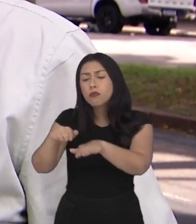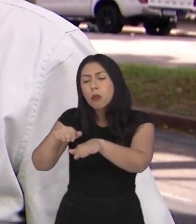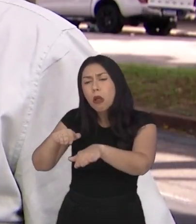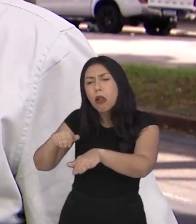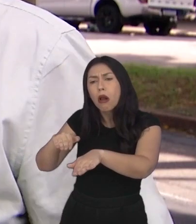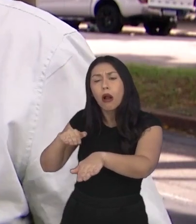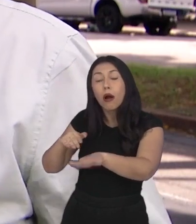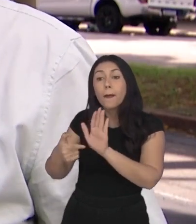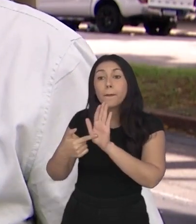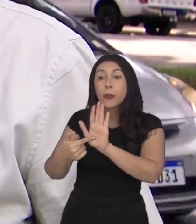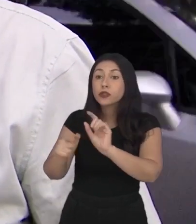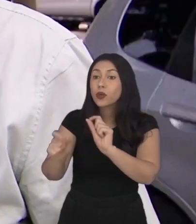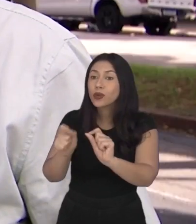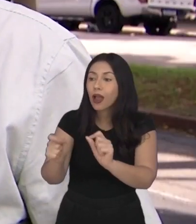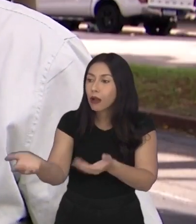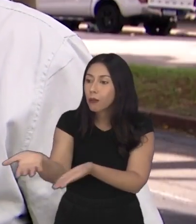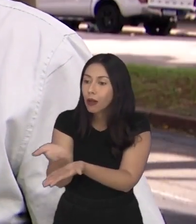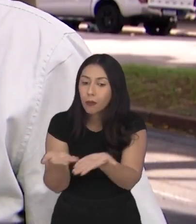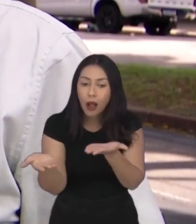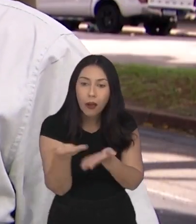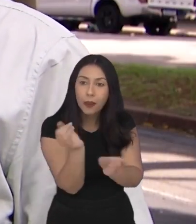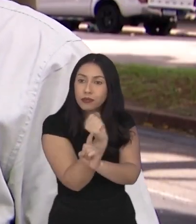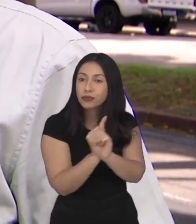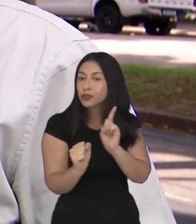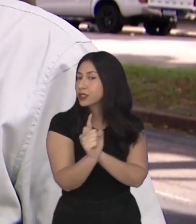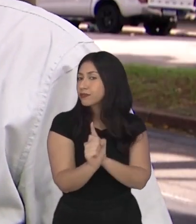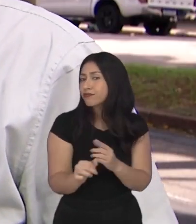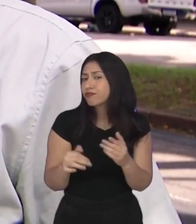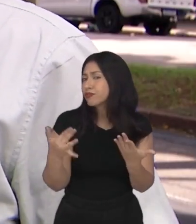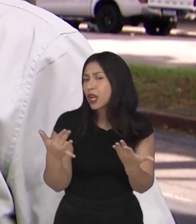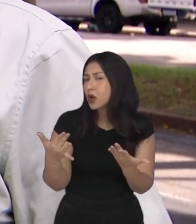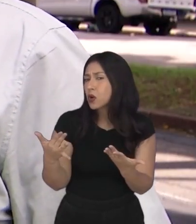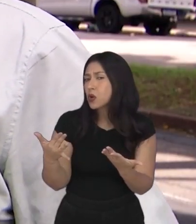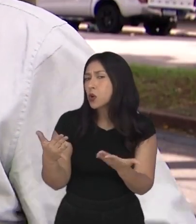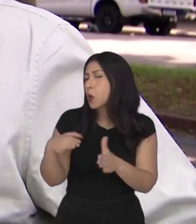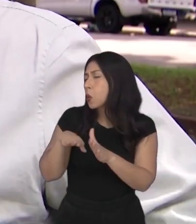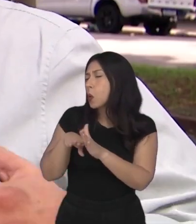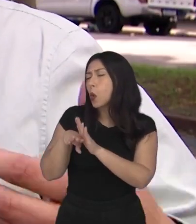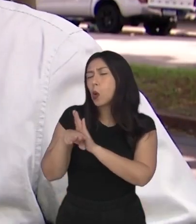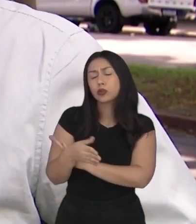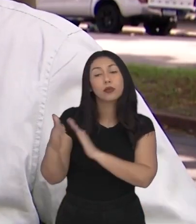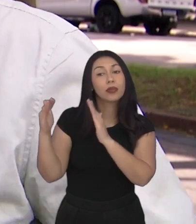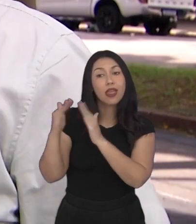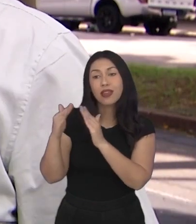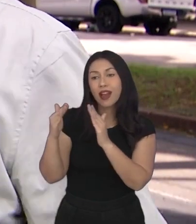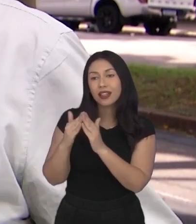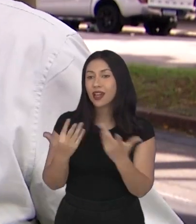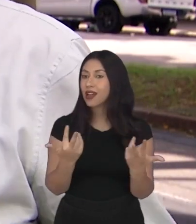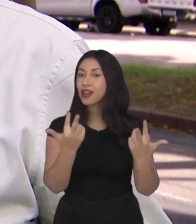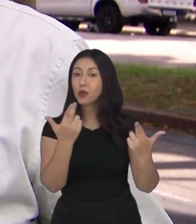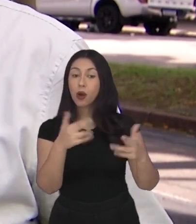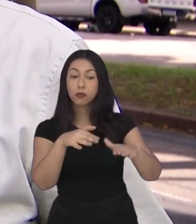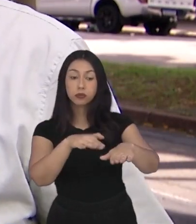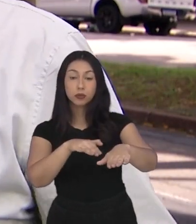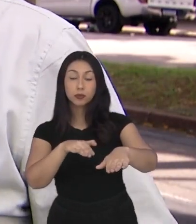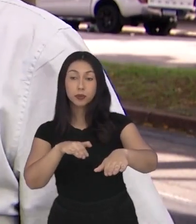o programa foi prorrogado até março. Então, tem mais um mês aí para se organizar. Já foram mais de 11 milhões de